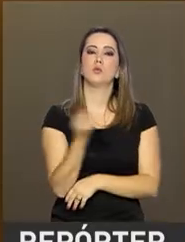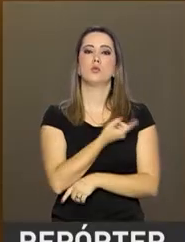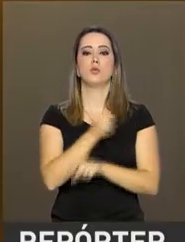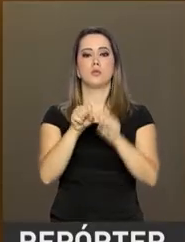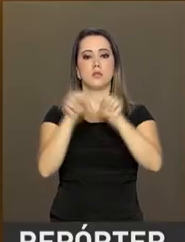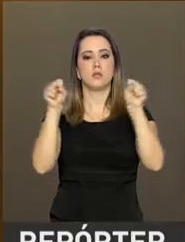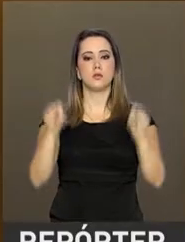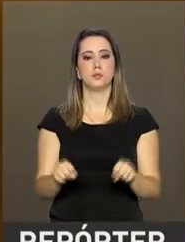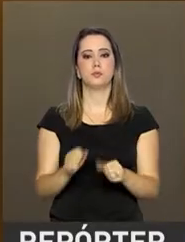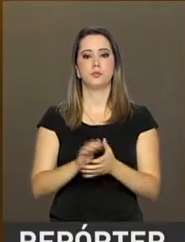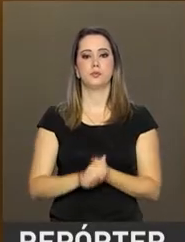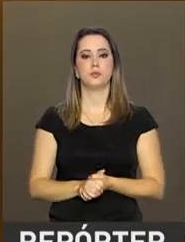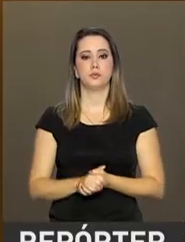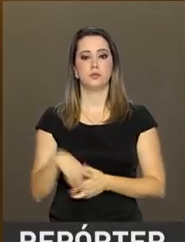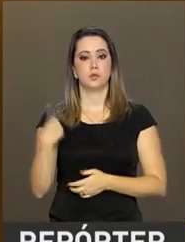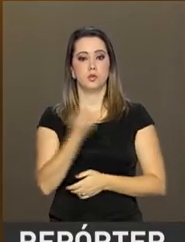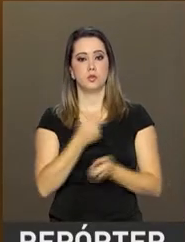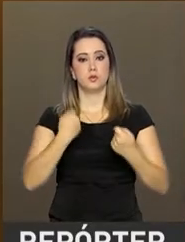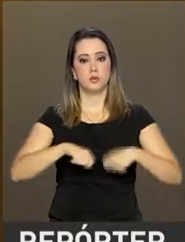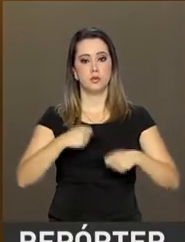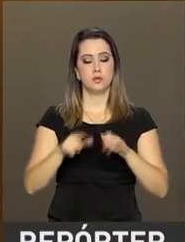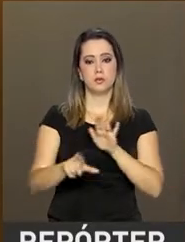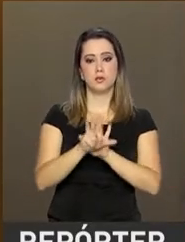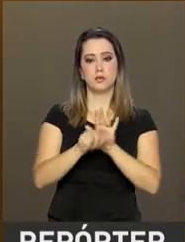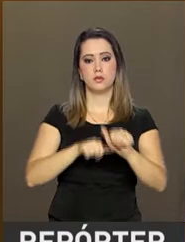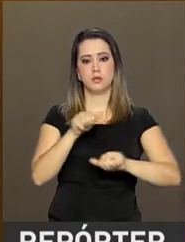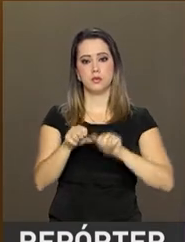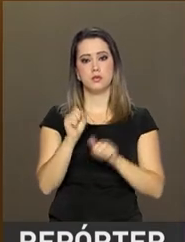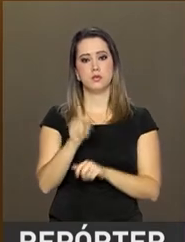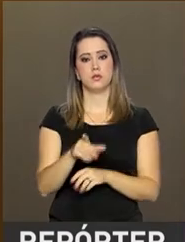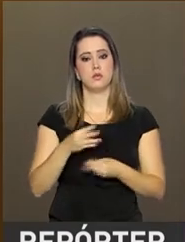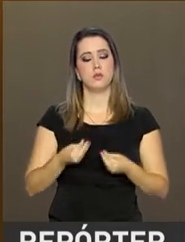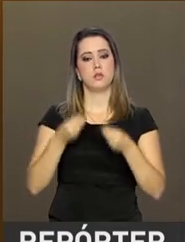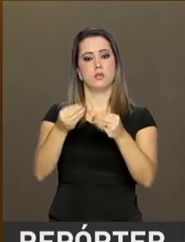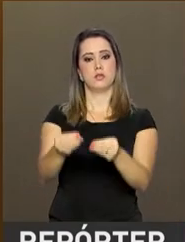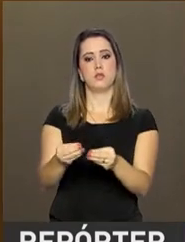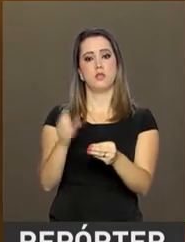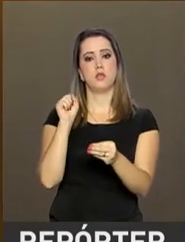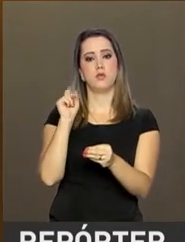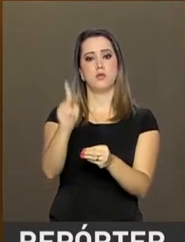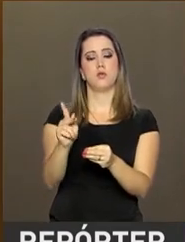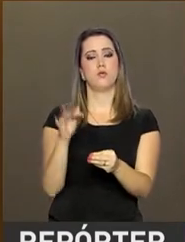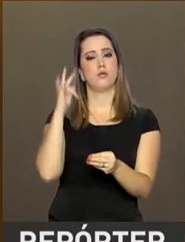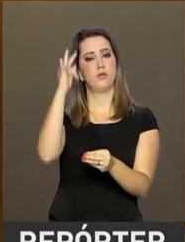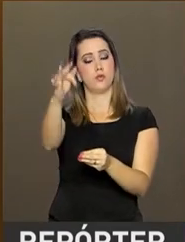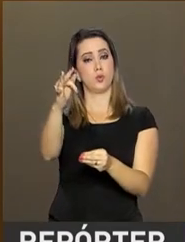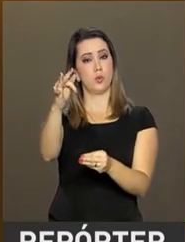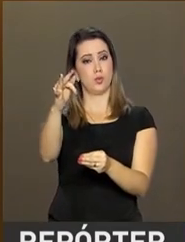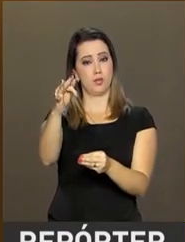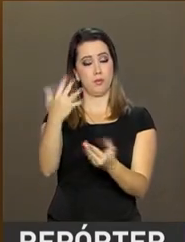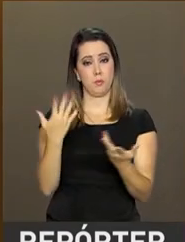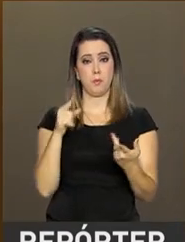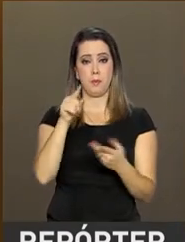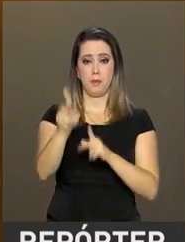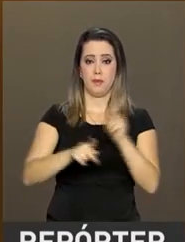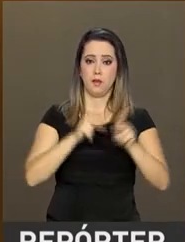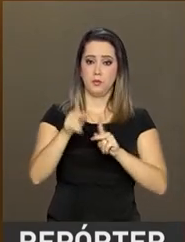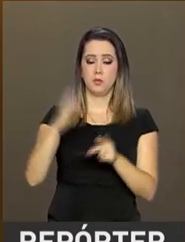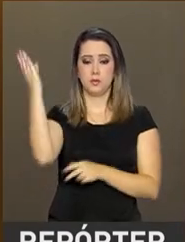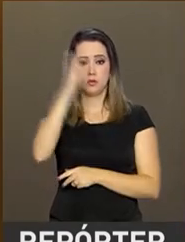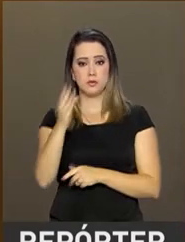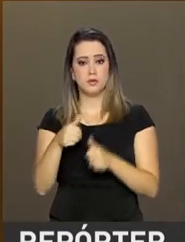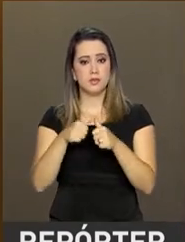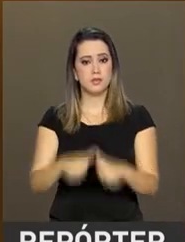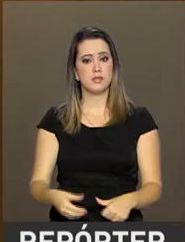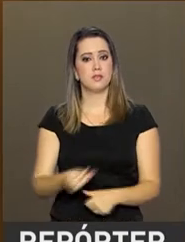precisamos modernizar a previdência do brasil para garantir que haja benefício para as gerações que estão por vir a população brasileira está